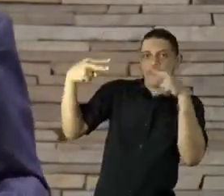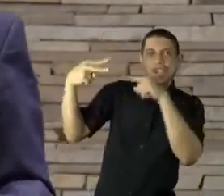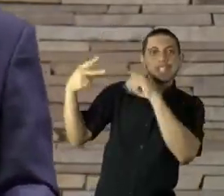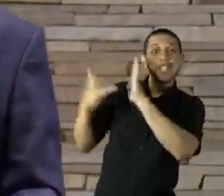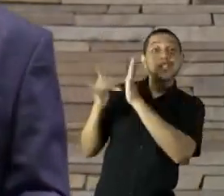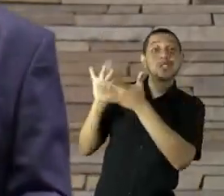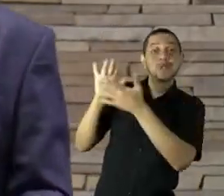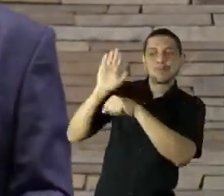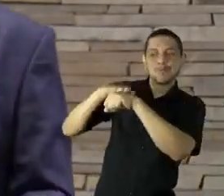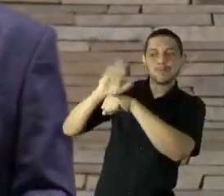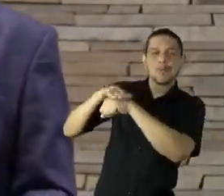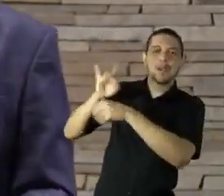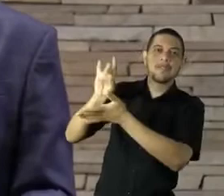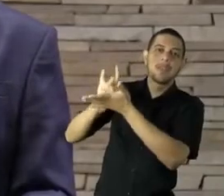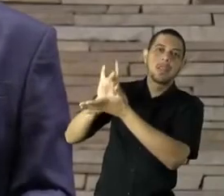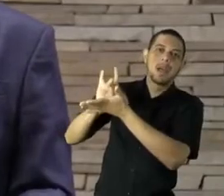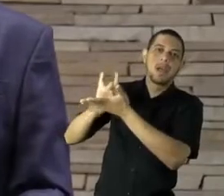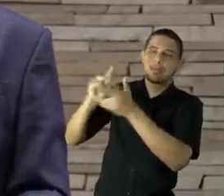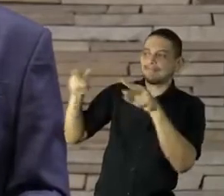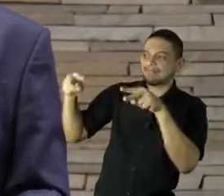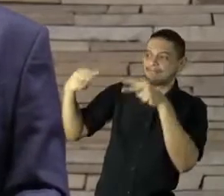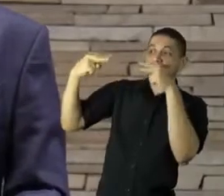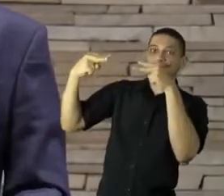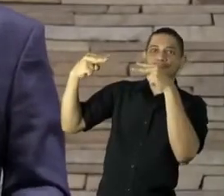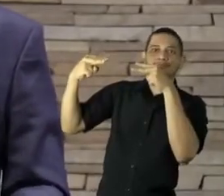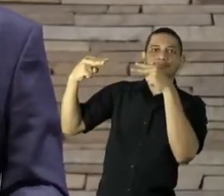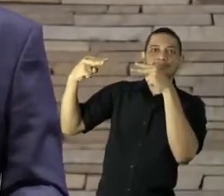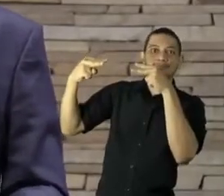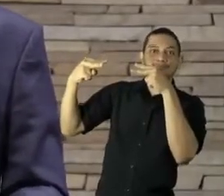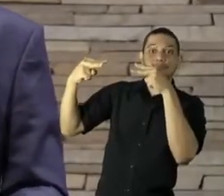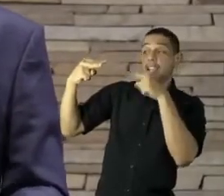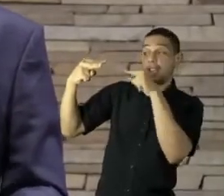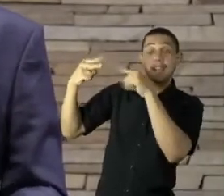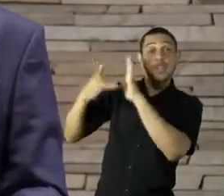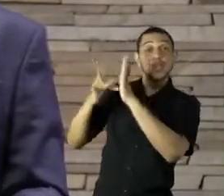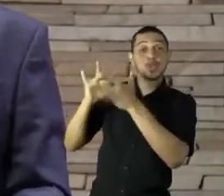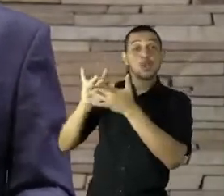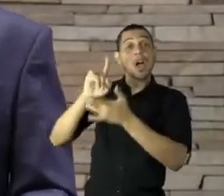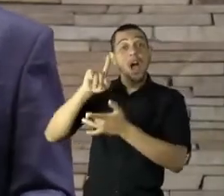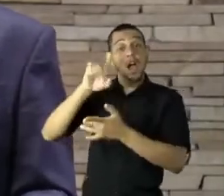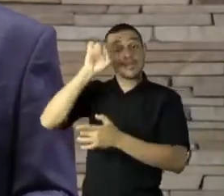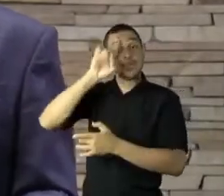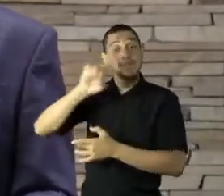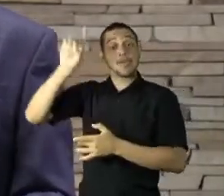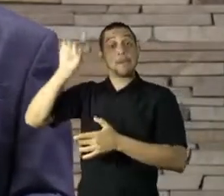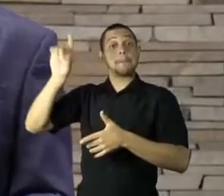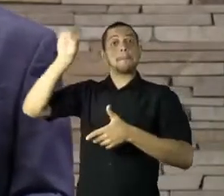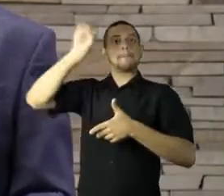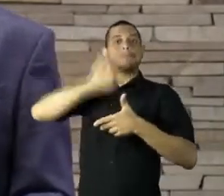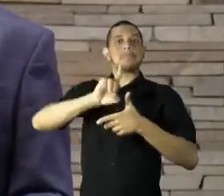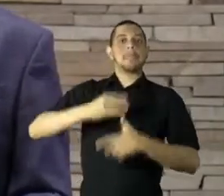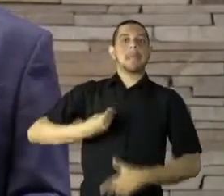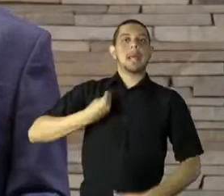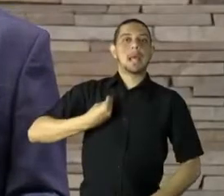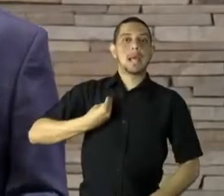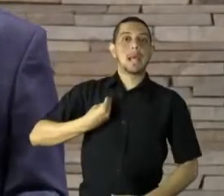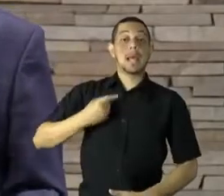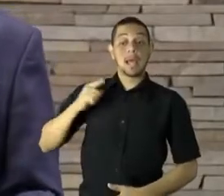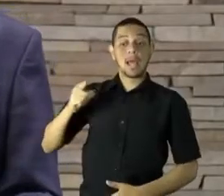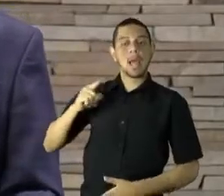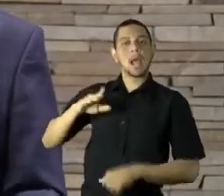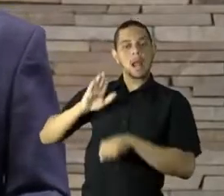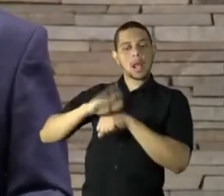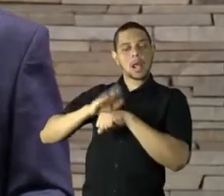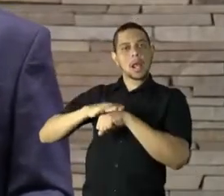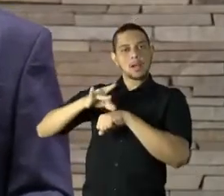Verdade porque a verdade é Deus e Jesus é Emanuel deus conosco ele é a própria verdade que se fez carne que se